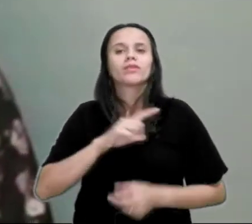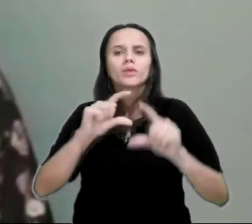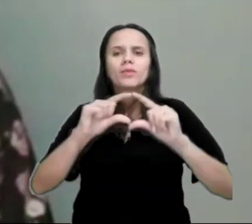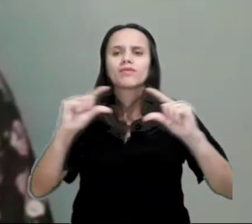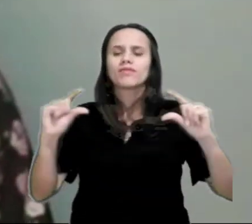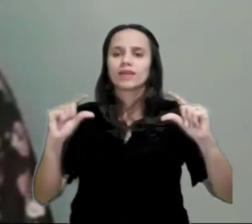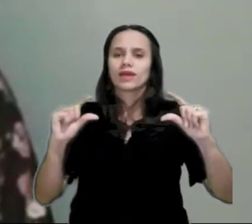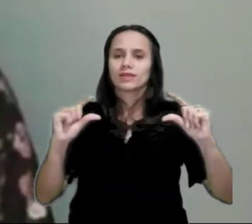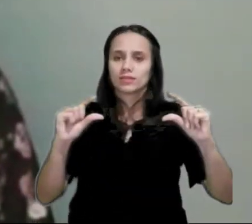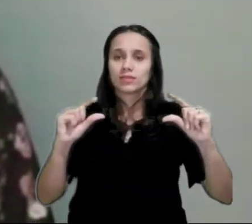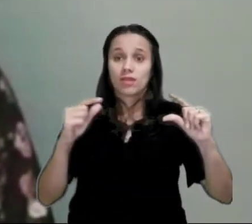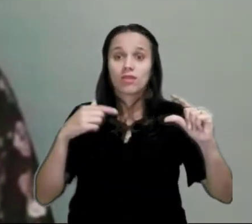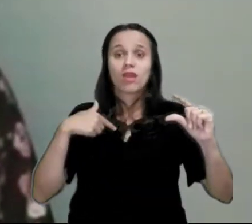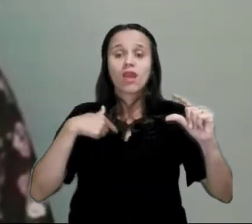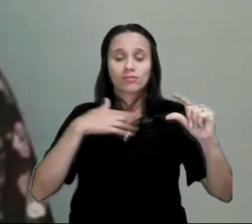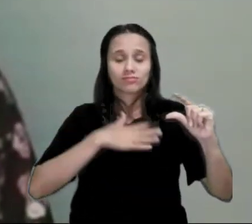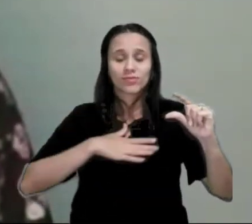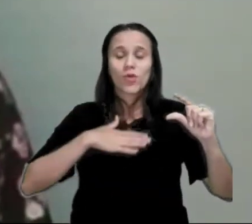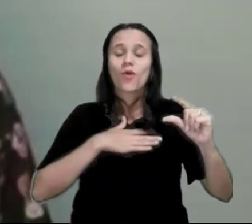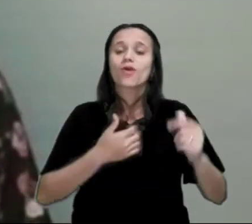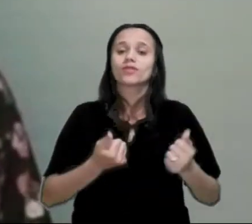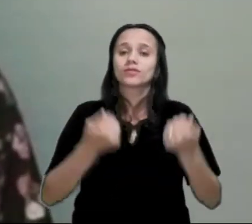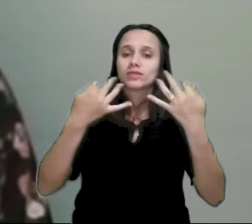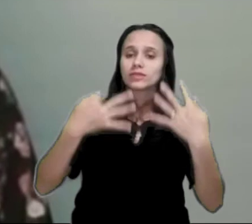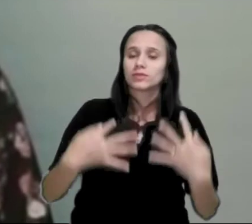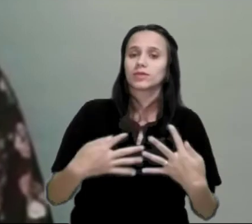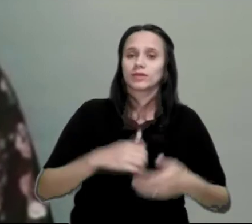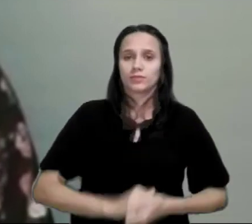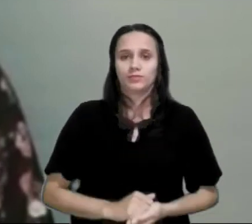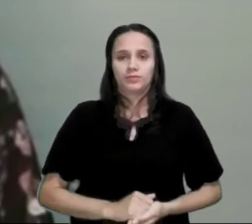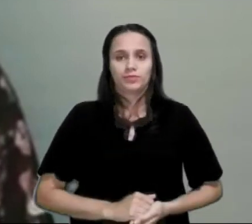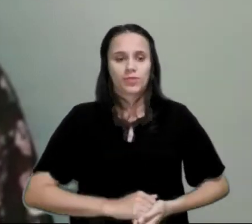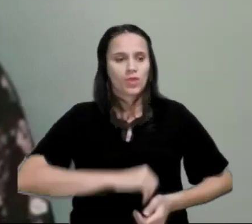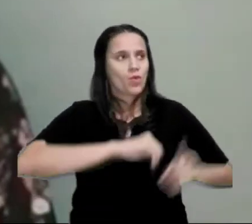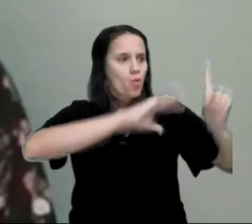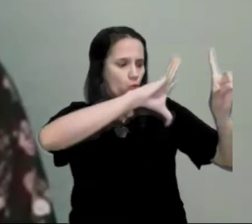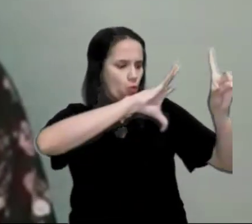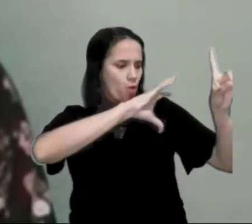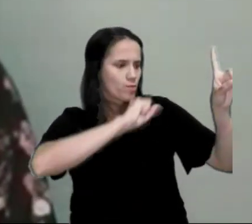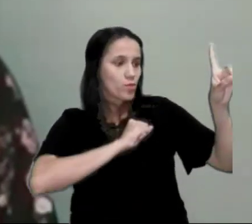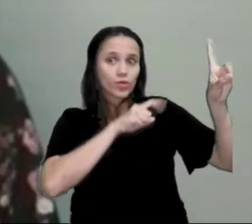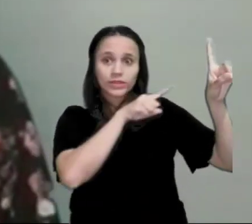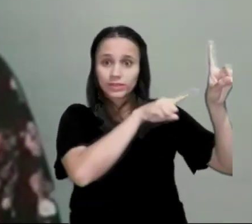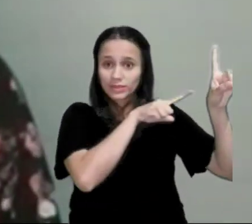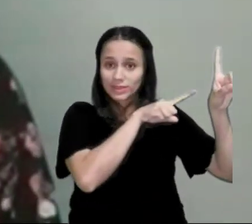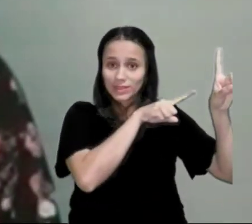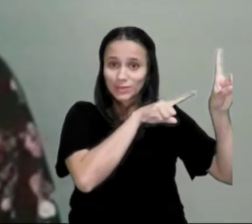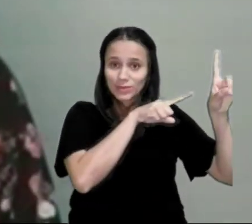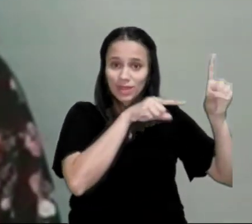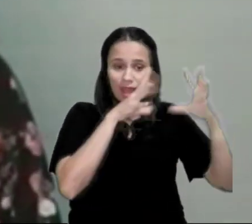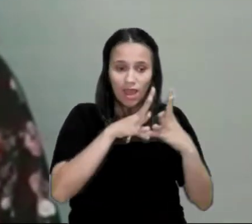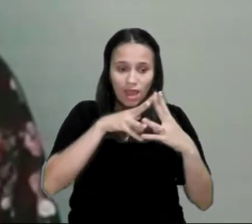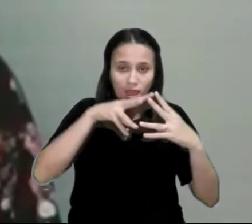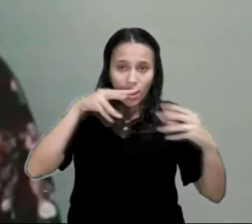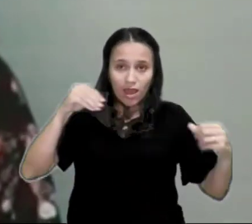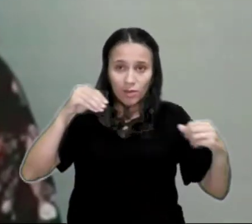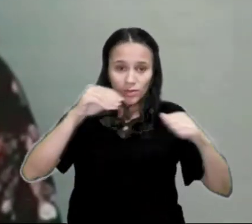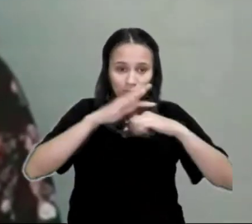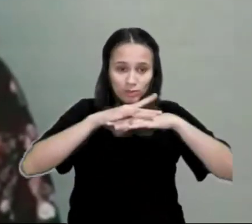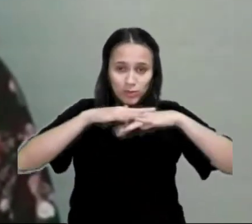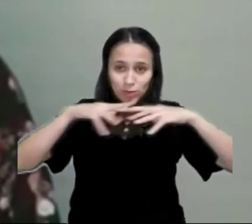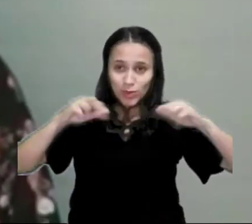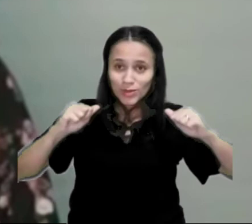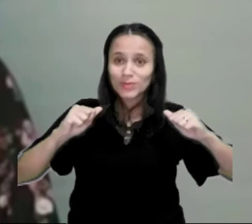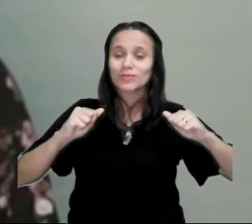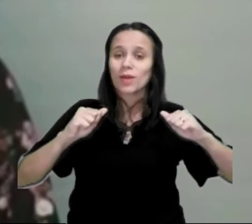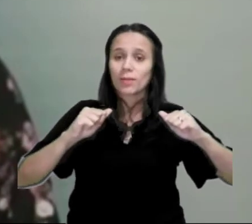Uma frase que me chamou muita atenção relacionada a tudo isso que eu disse, diz assim: o amor de Deus une nossas